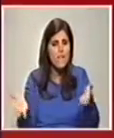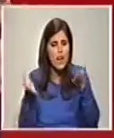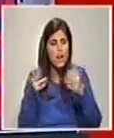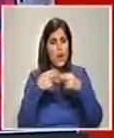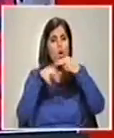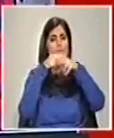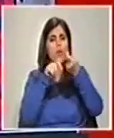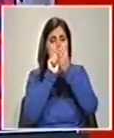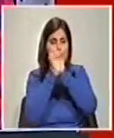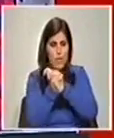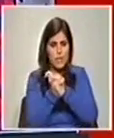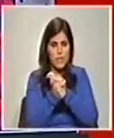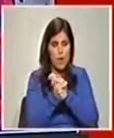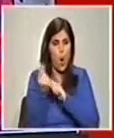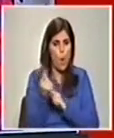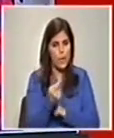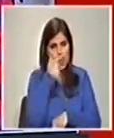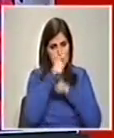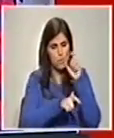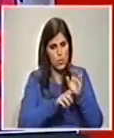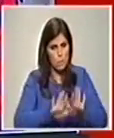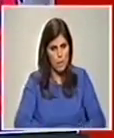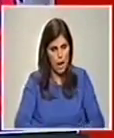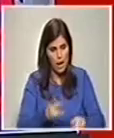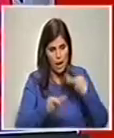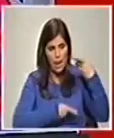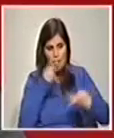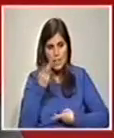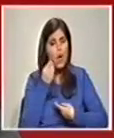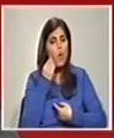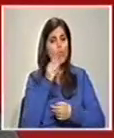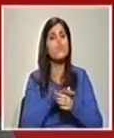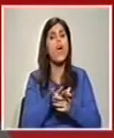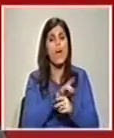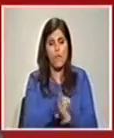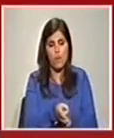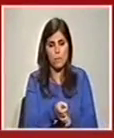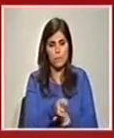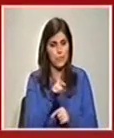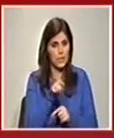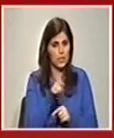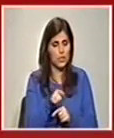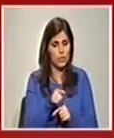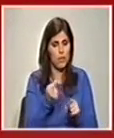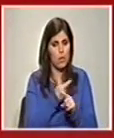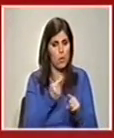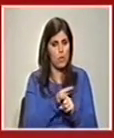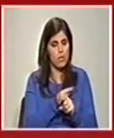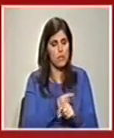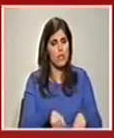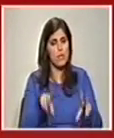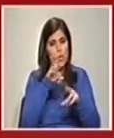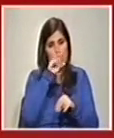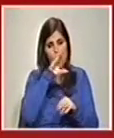obriga as pessoas a pararem ali e a avaliarem que ponto é que aquilo está, não é? E isto é, francamente, uma novidade dos últimos 10 anos em